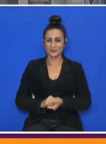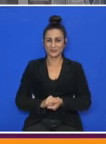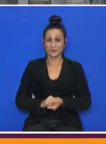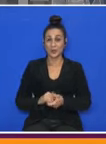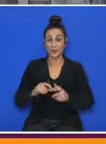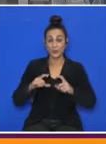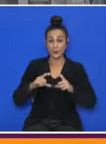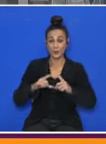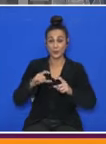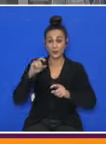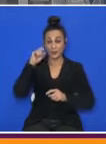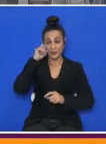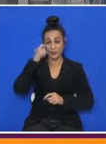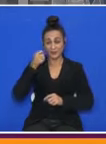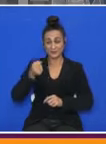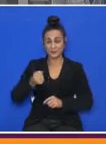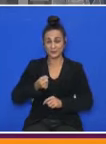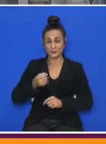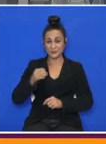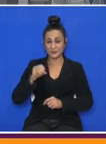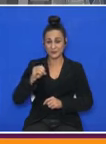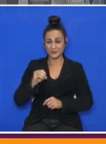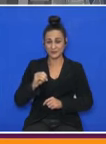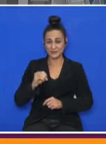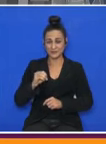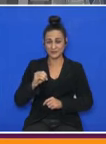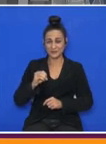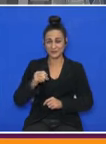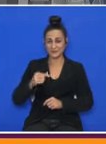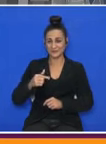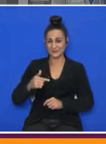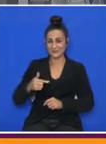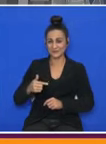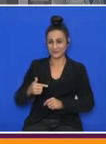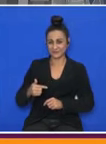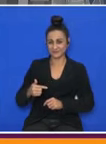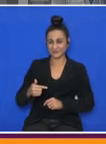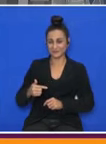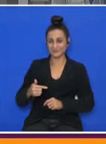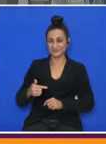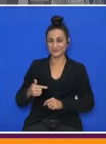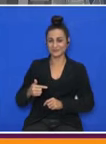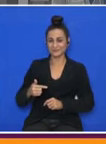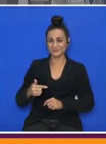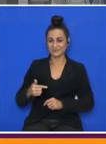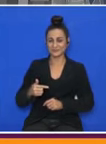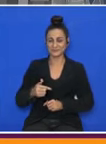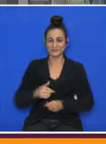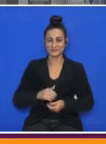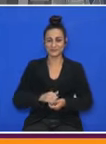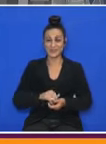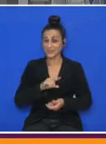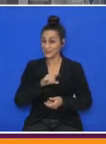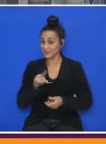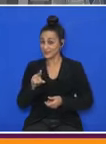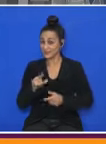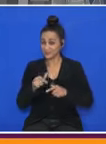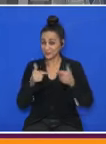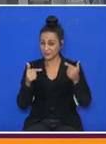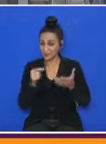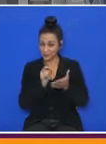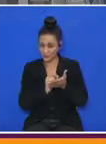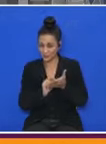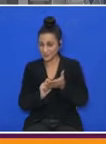Bola preta, número 07. Preta, 07. E aí, tá com sorte?